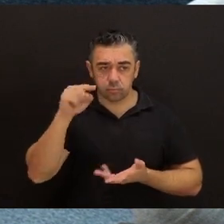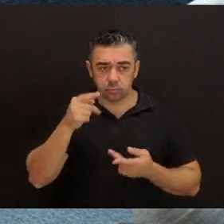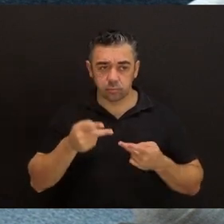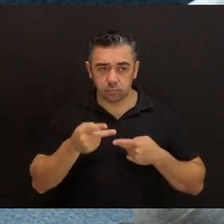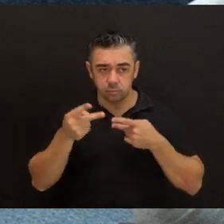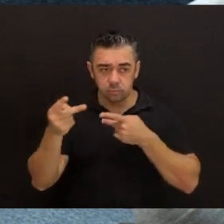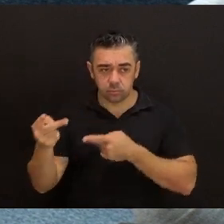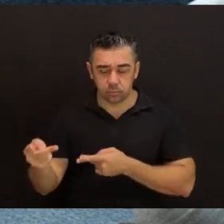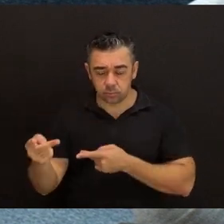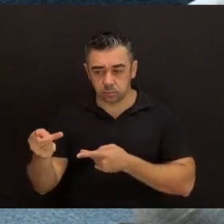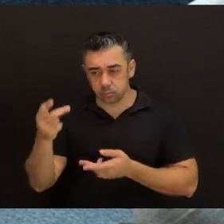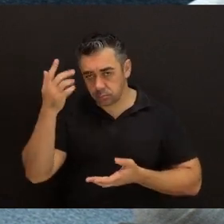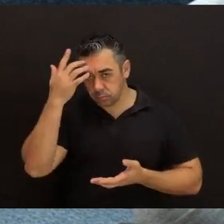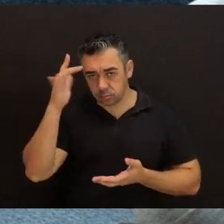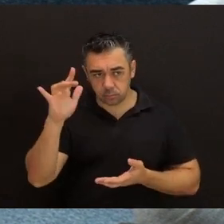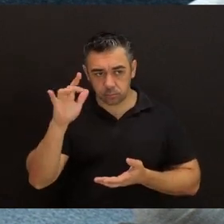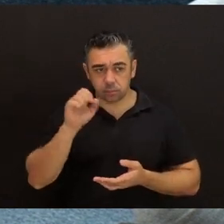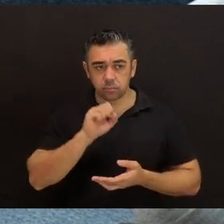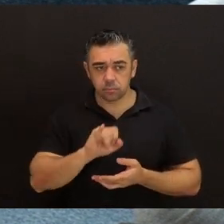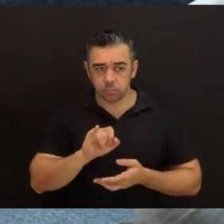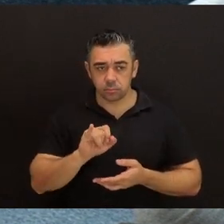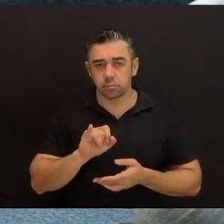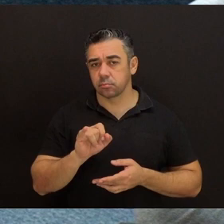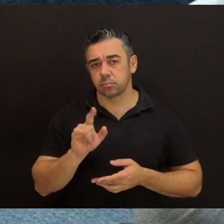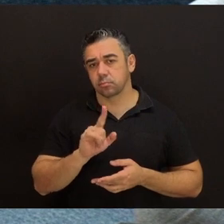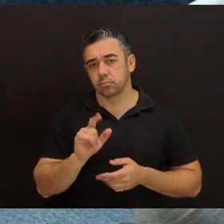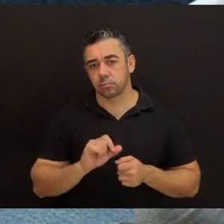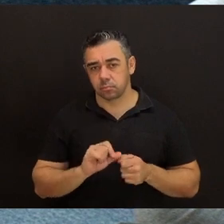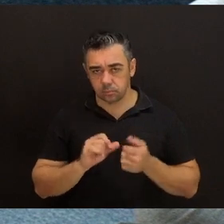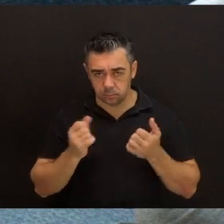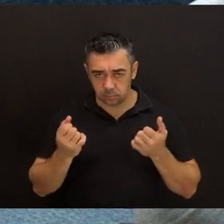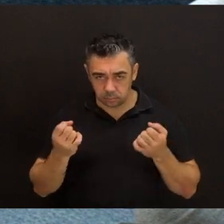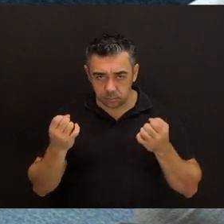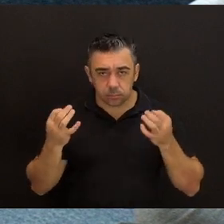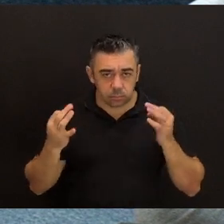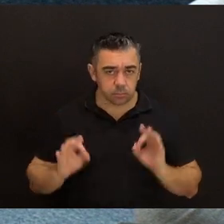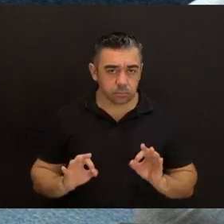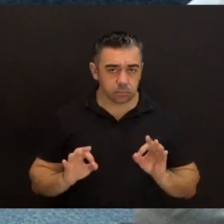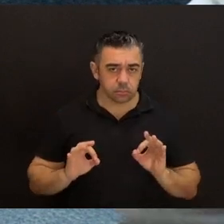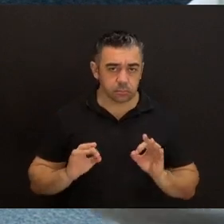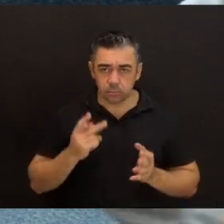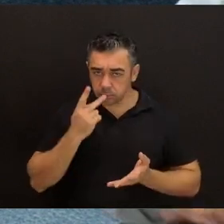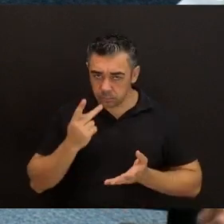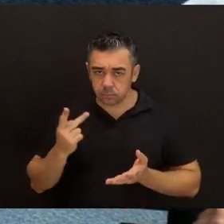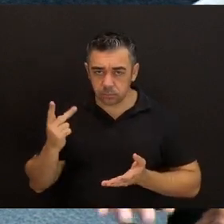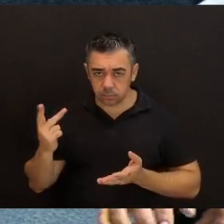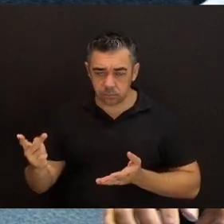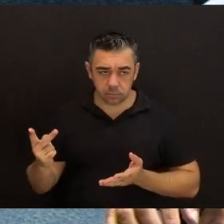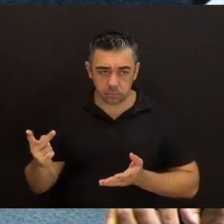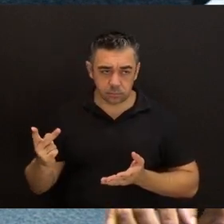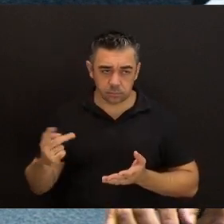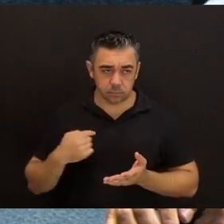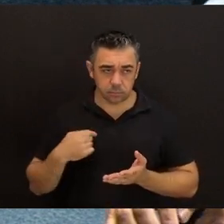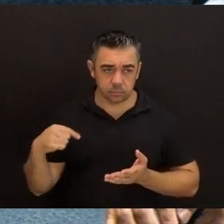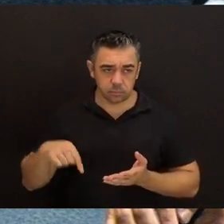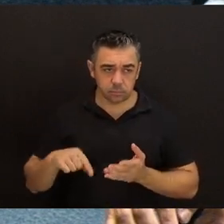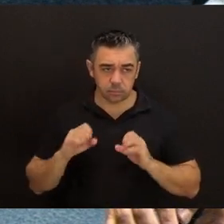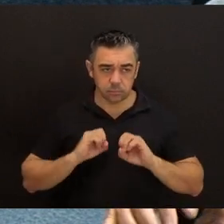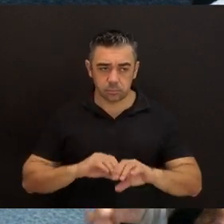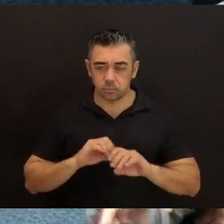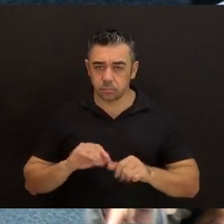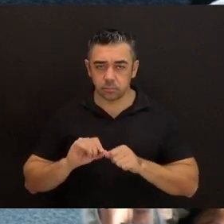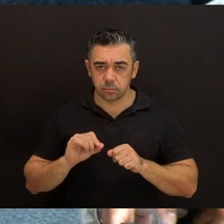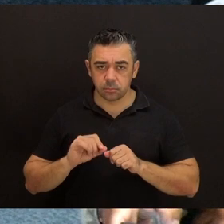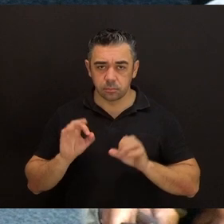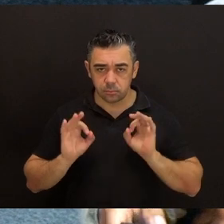né mas se não fizeram ser interessante que fizesse né não tô aqui para ensinar ninguém a fazer